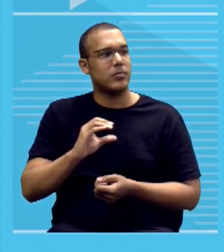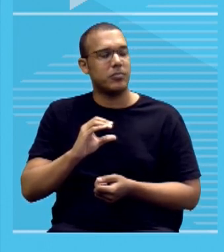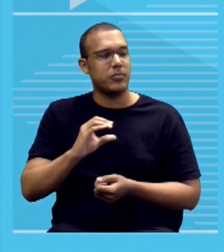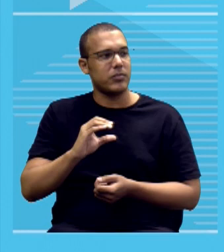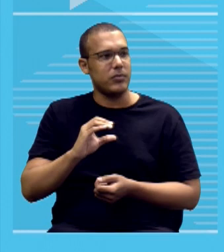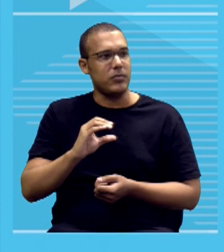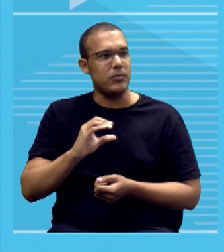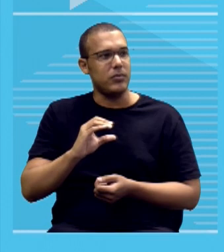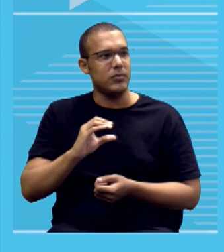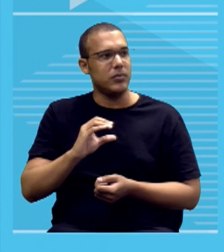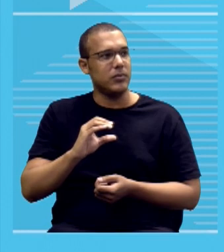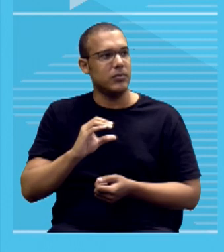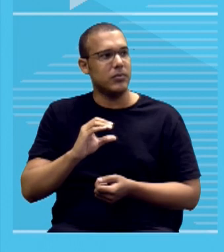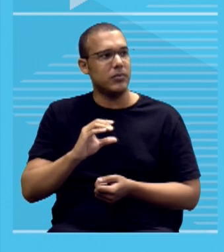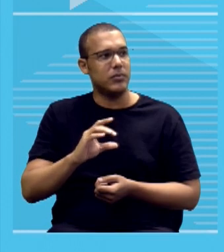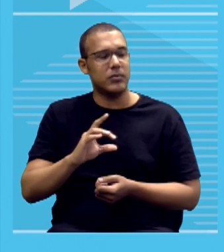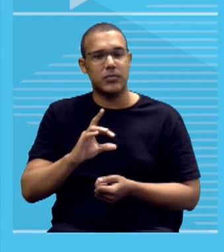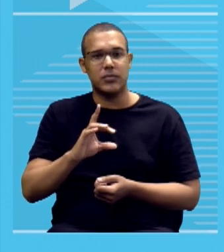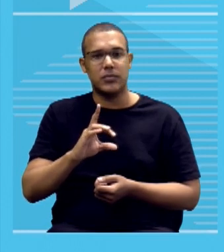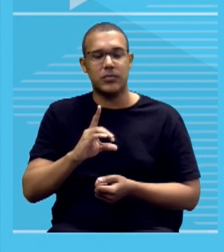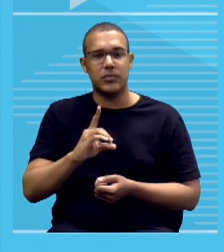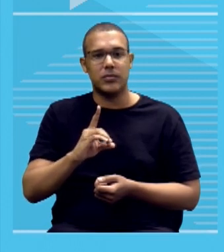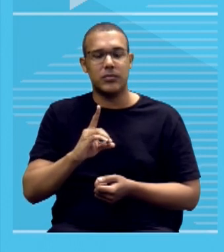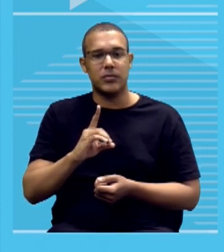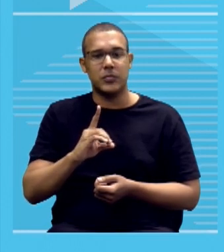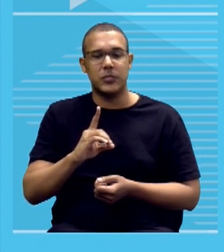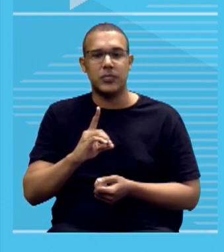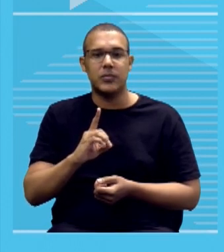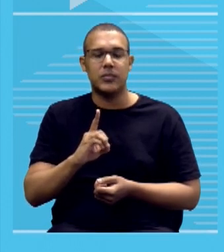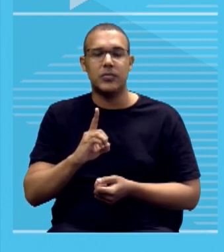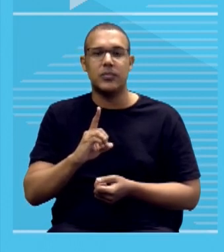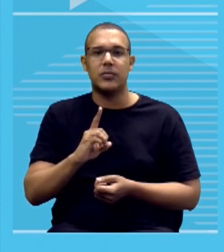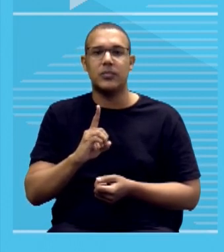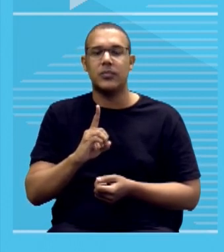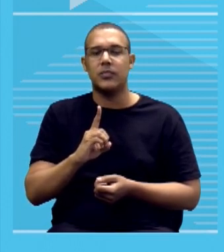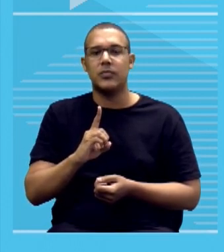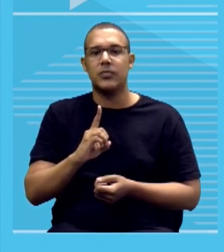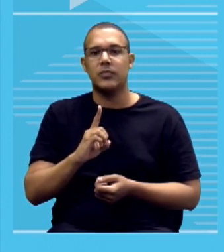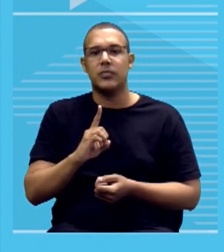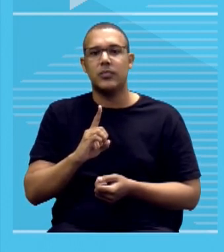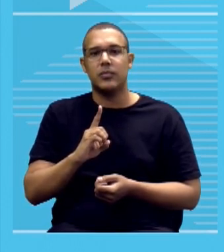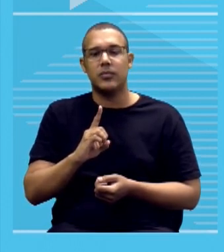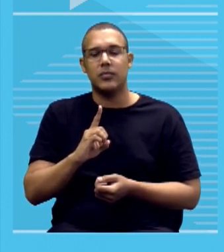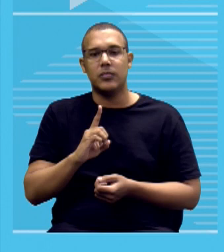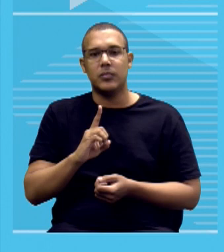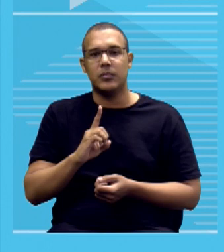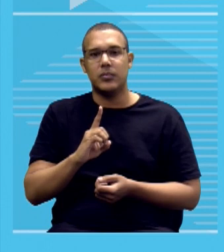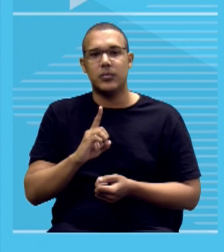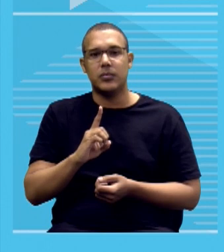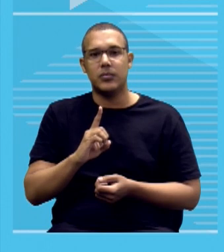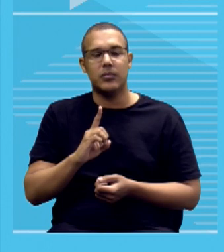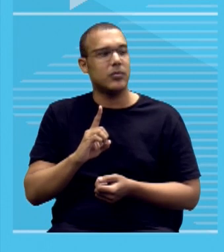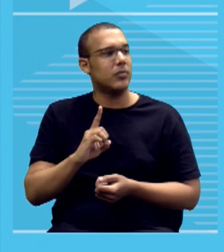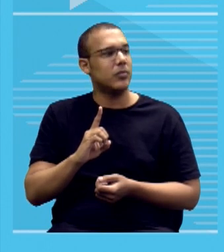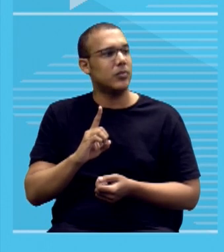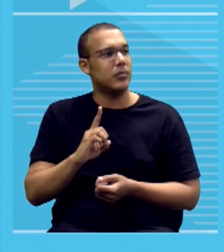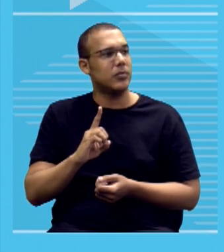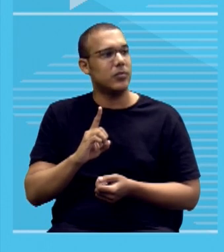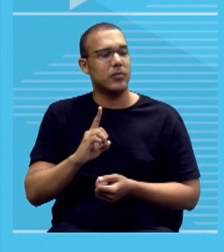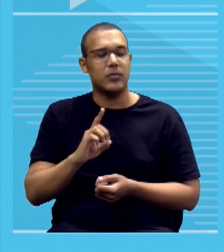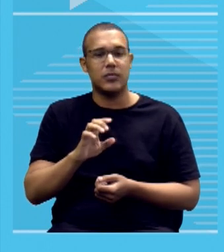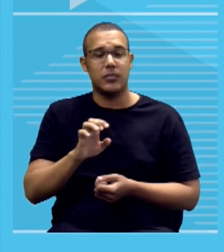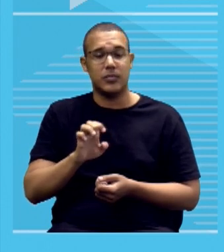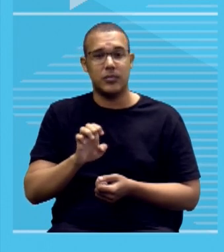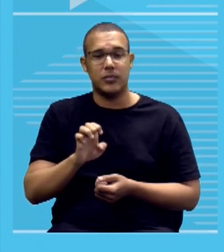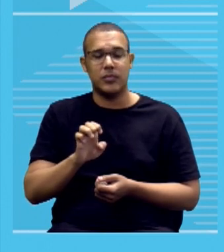eletromotriz pela corrente elétrica. Letra D. A curva característica de um receptor é decrescente. E